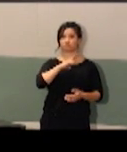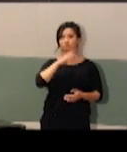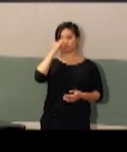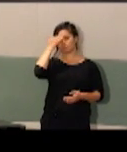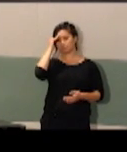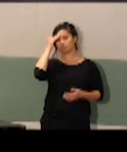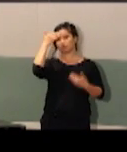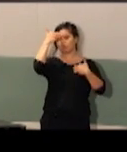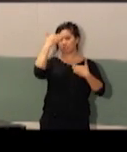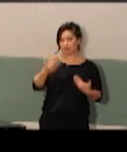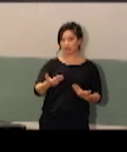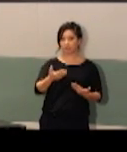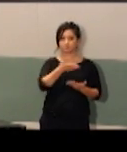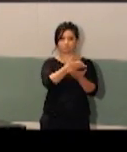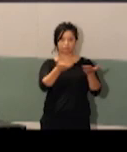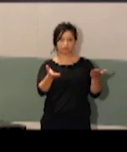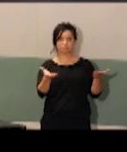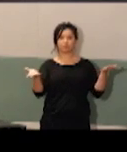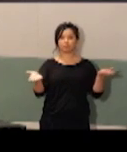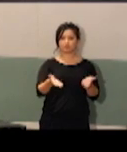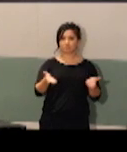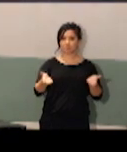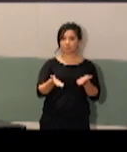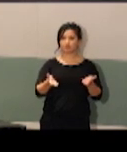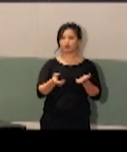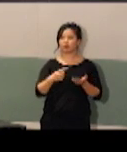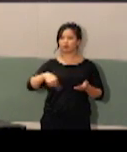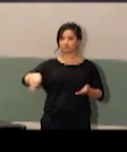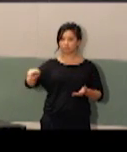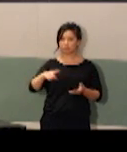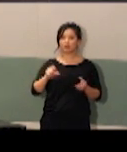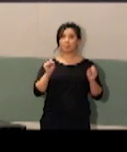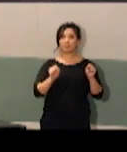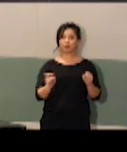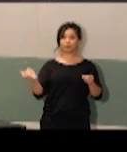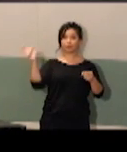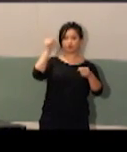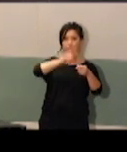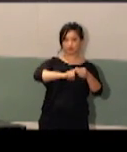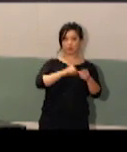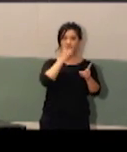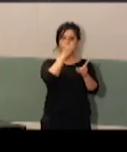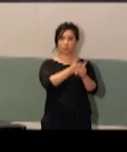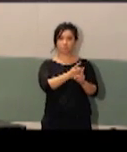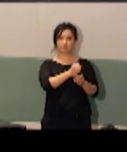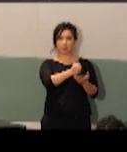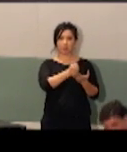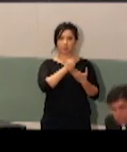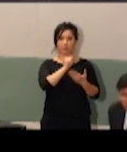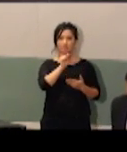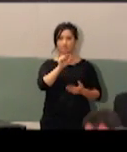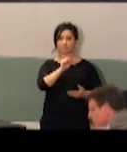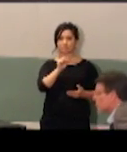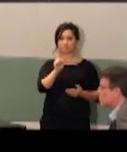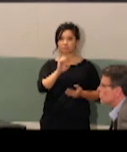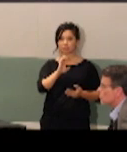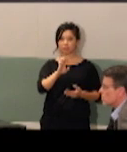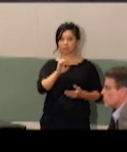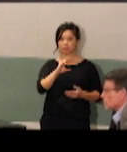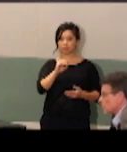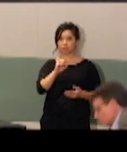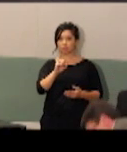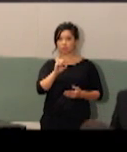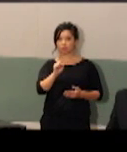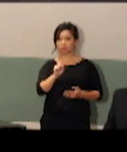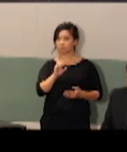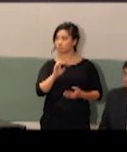senhores. Convido aos candidatos que possam se reunir com seus assessores por alguns minutos. Questão de ordem. Acho que